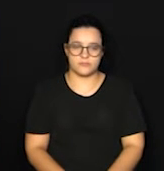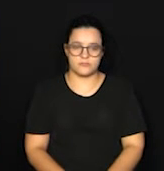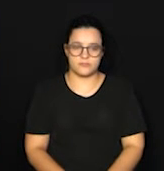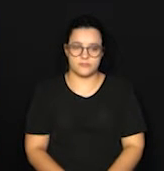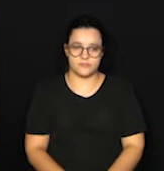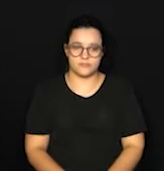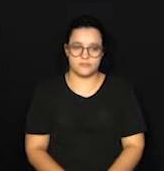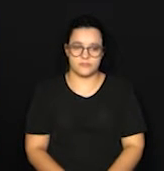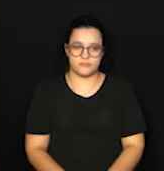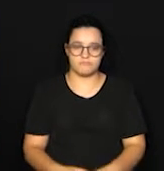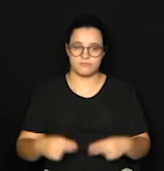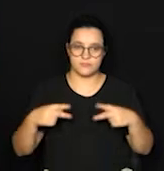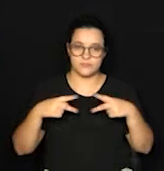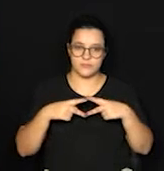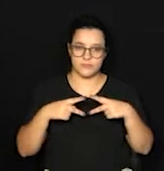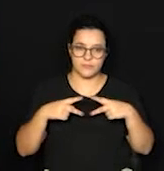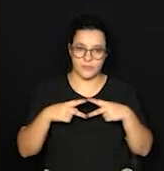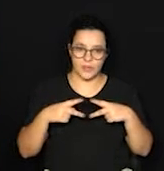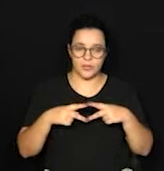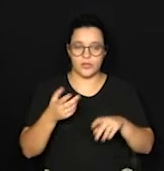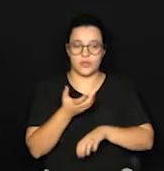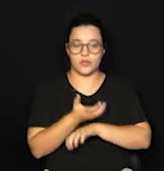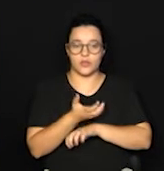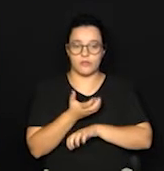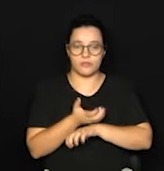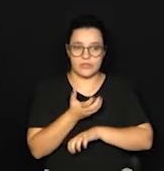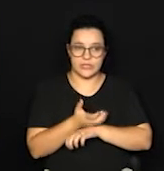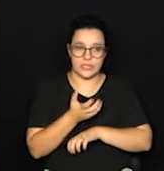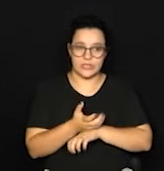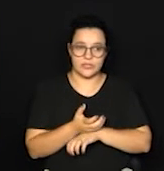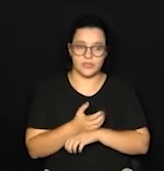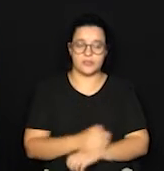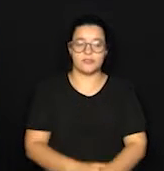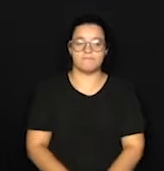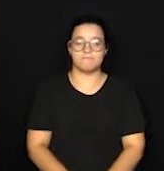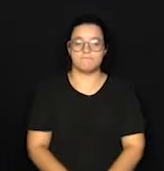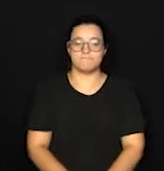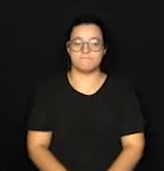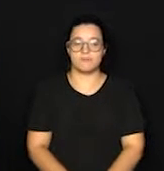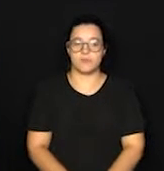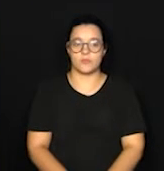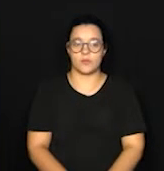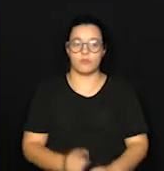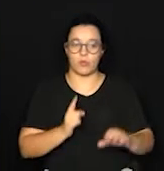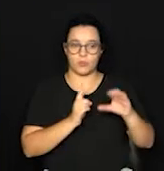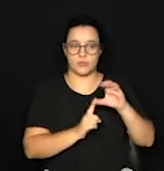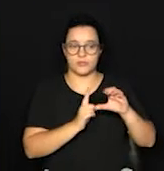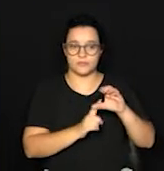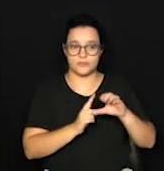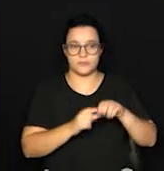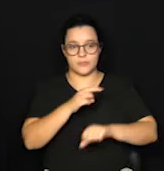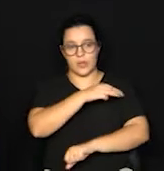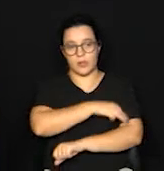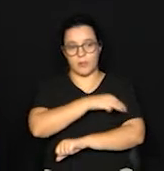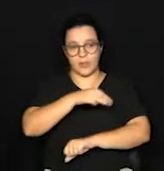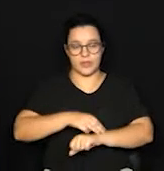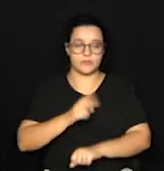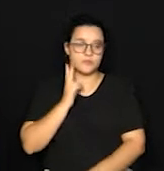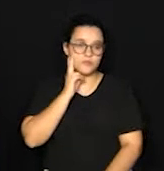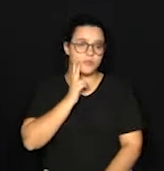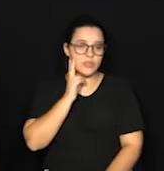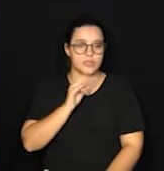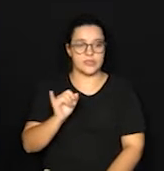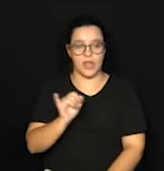100 óbitos. Paulínia, Nova Odessa. Na sequência, aparecem Cosmópolis, Montemor,